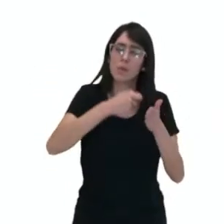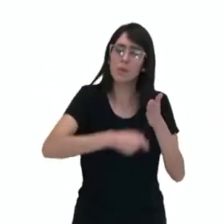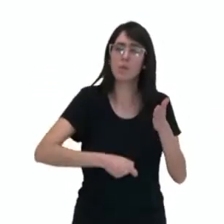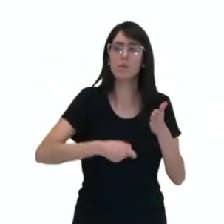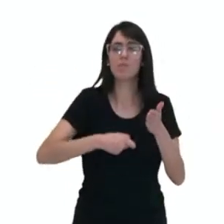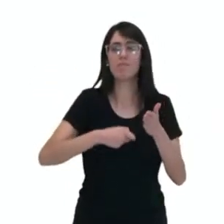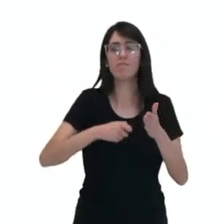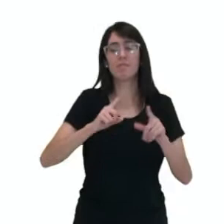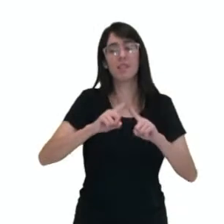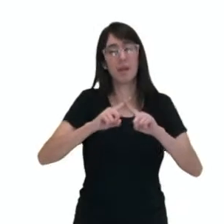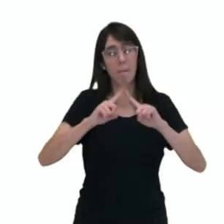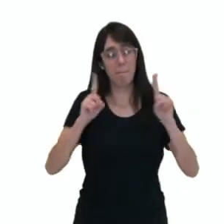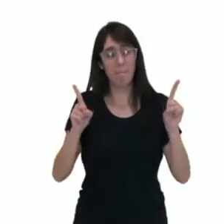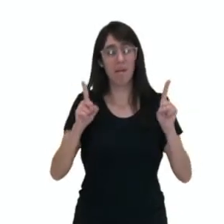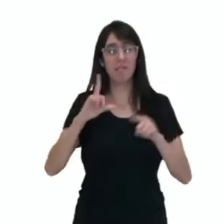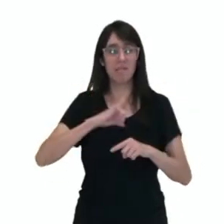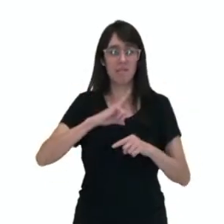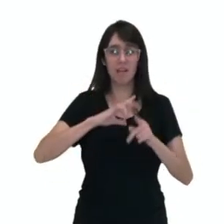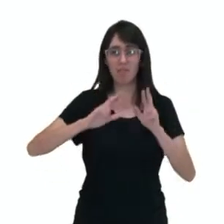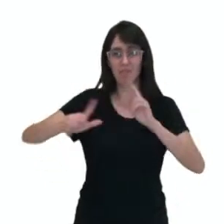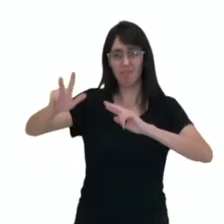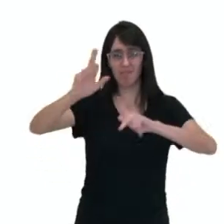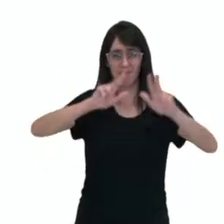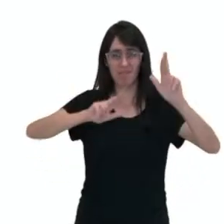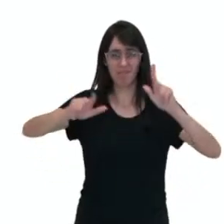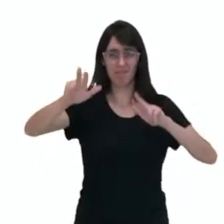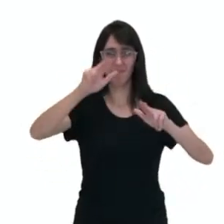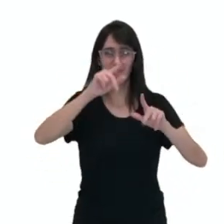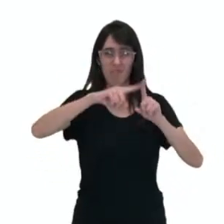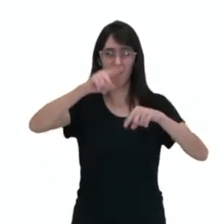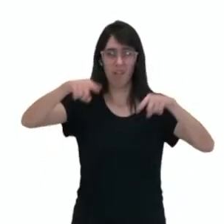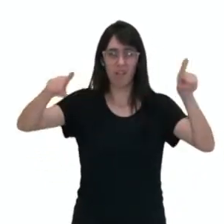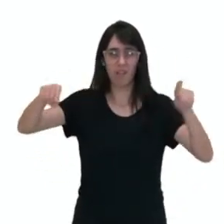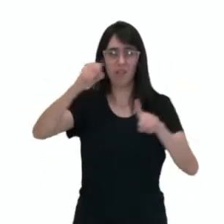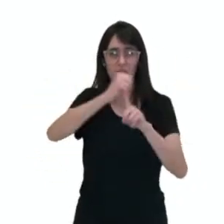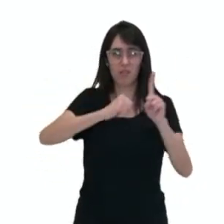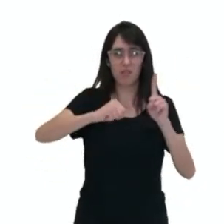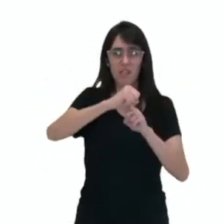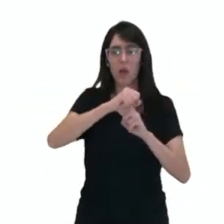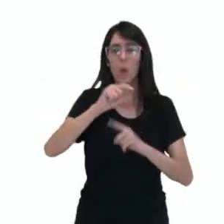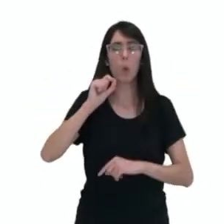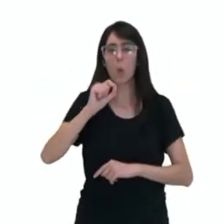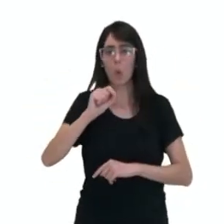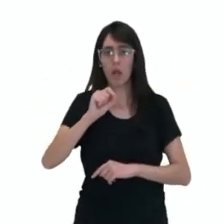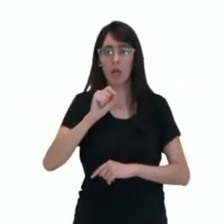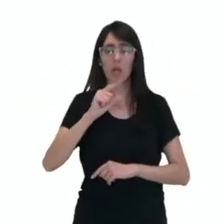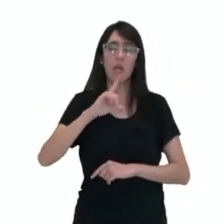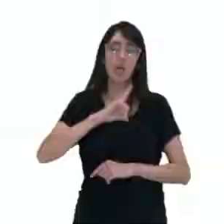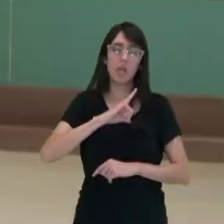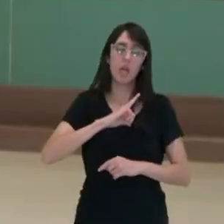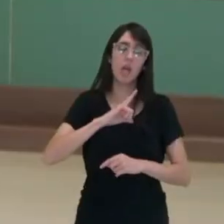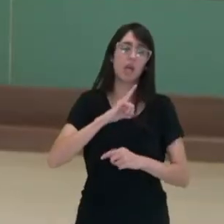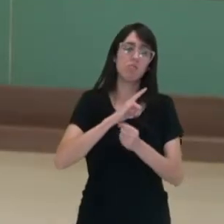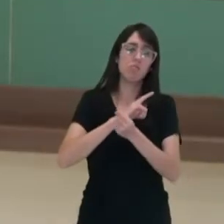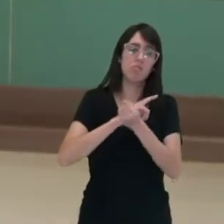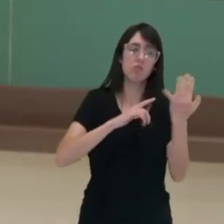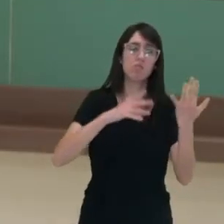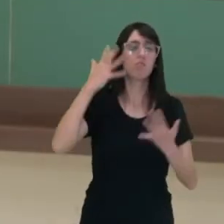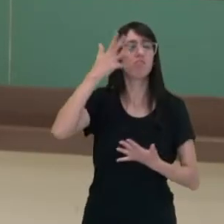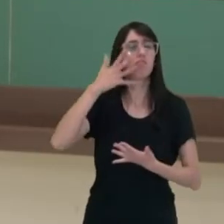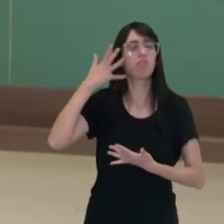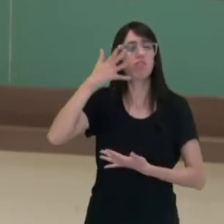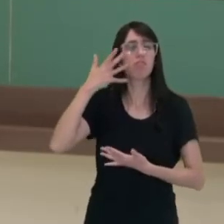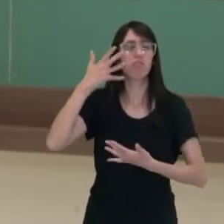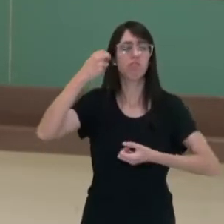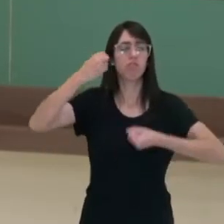seja, naturalizar a desigualdade através de discursos, podem ser discursos políticos,